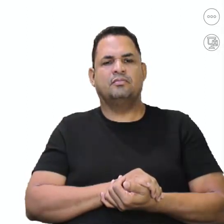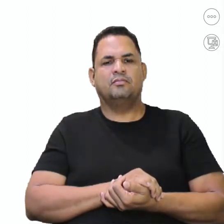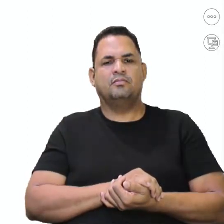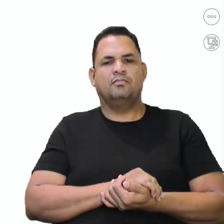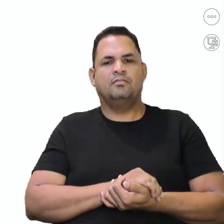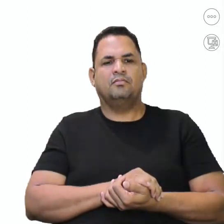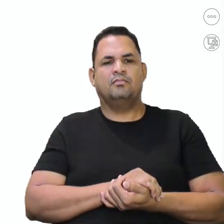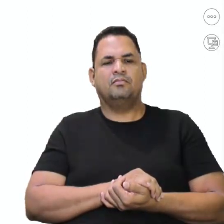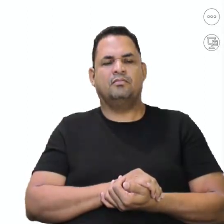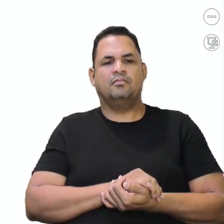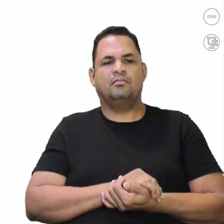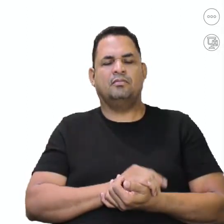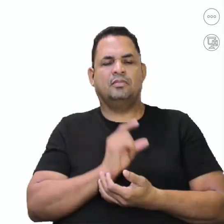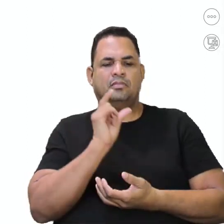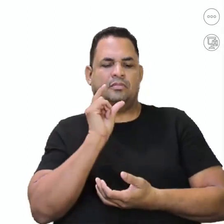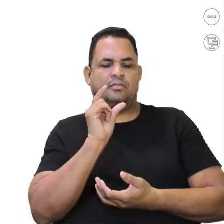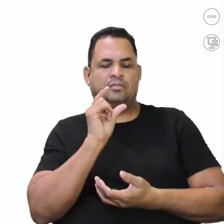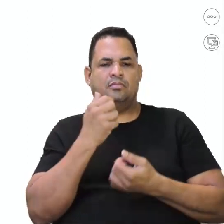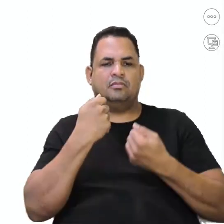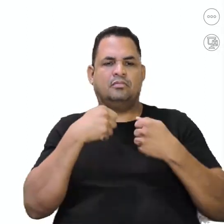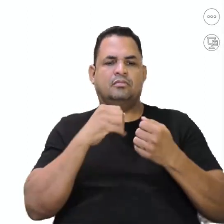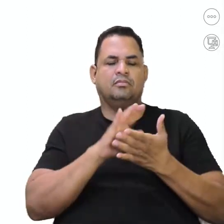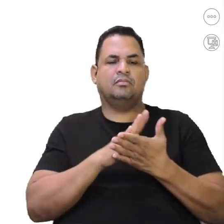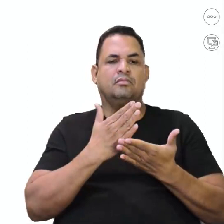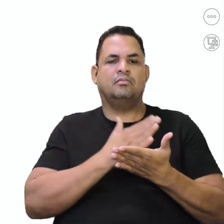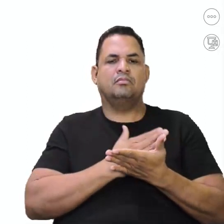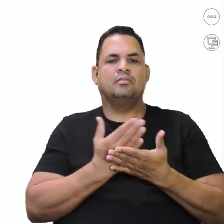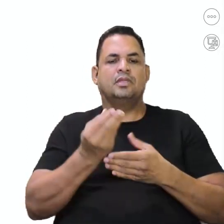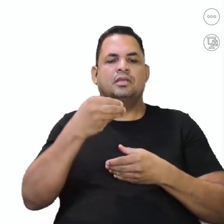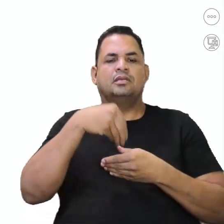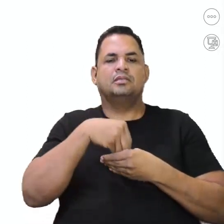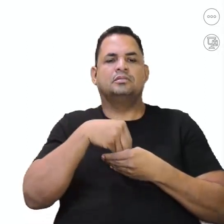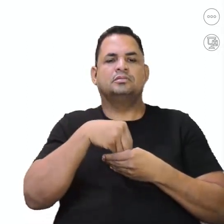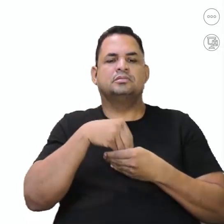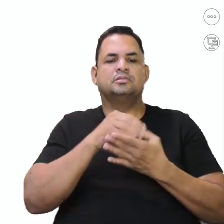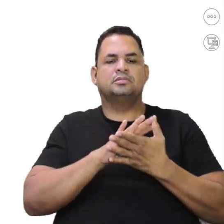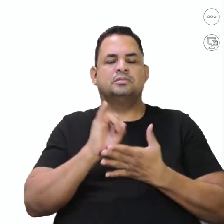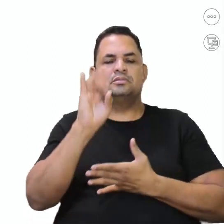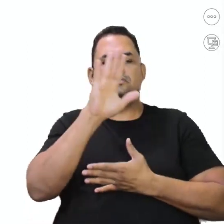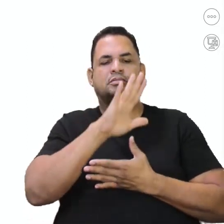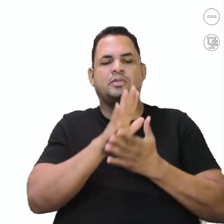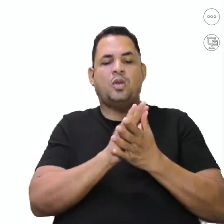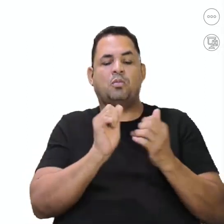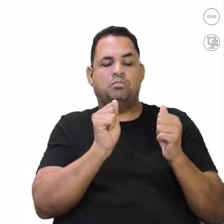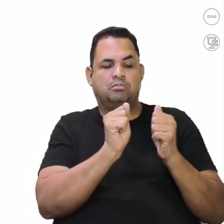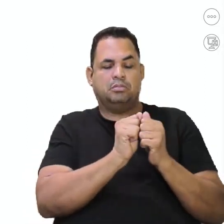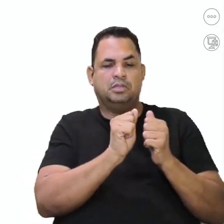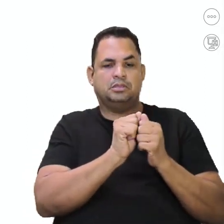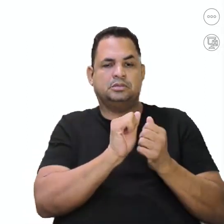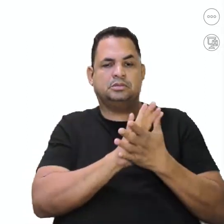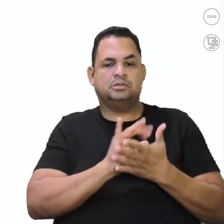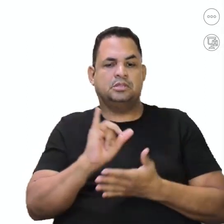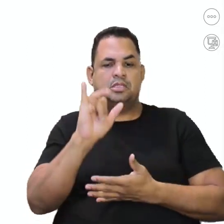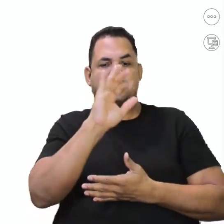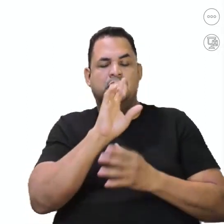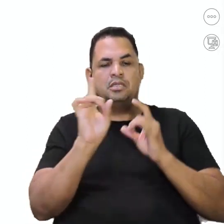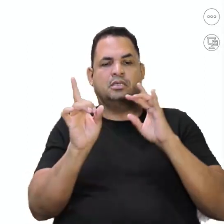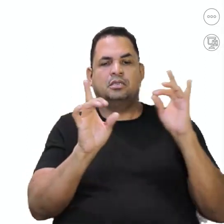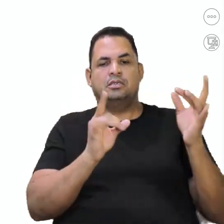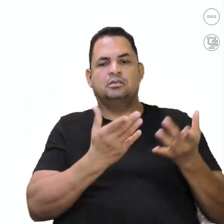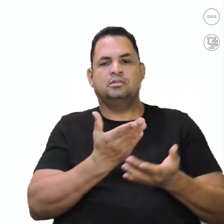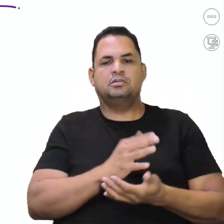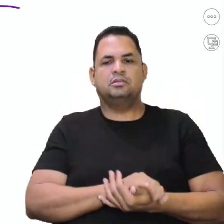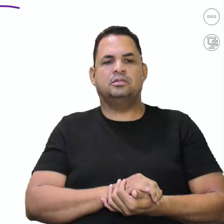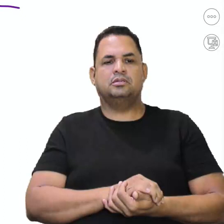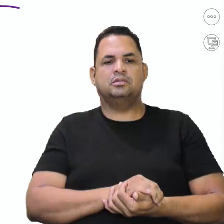each image. Então as palavras elas podem ser introduzidas dentro da imagem ou perto de cada imagem. Or they